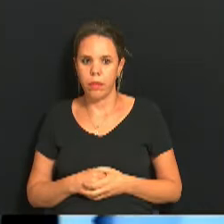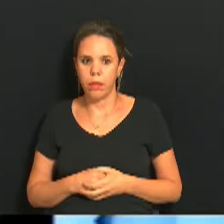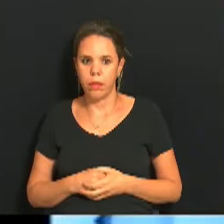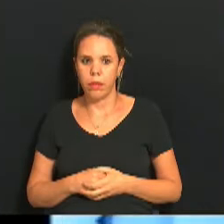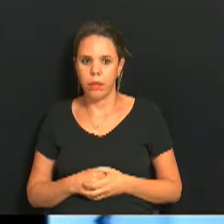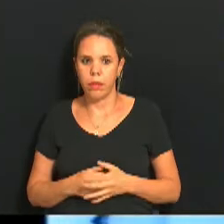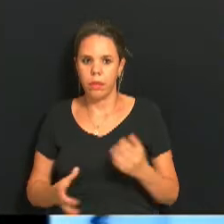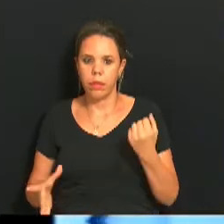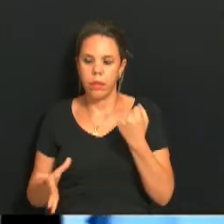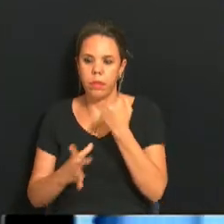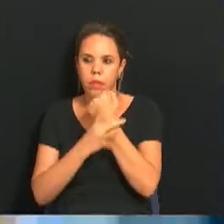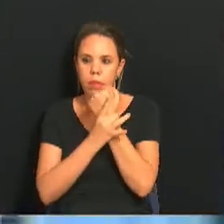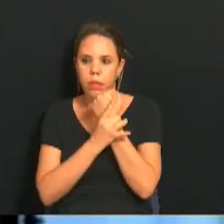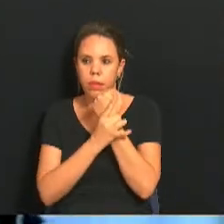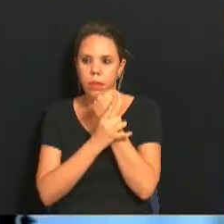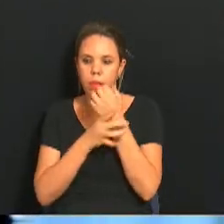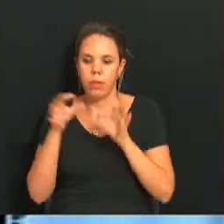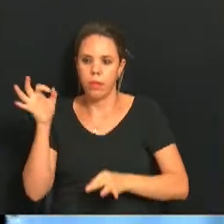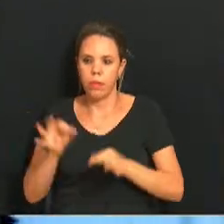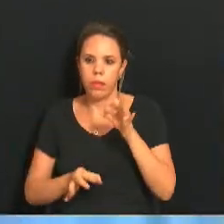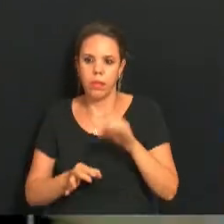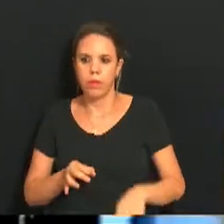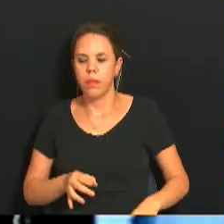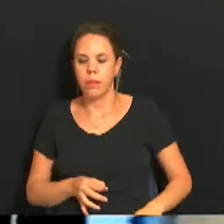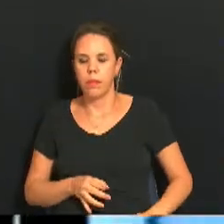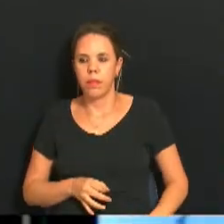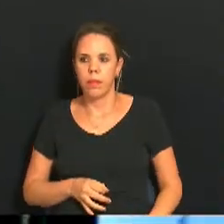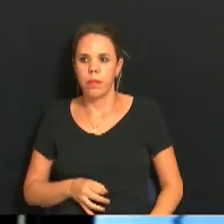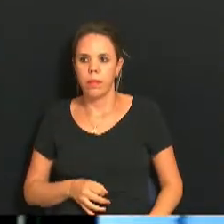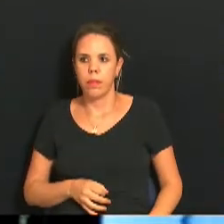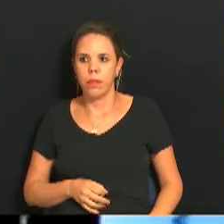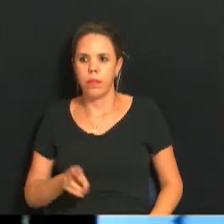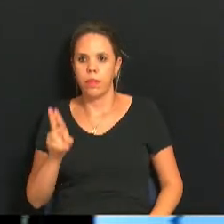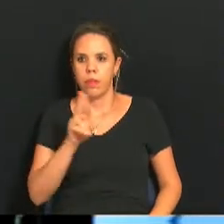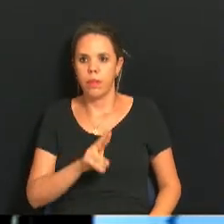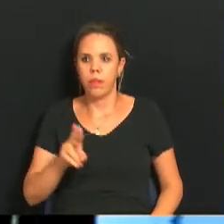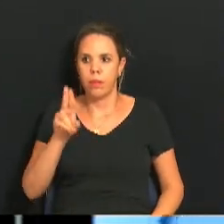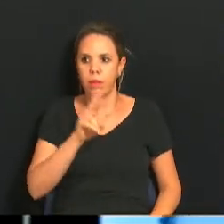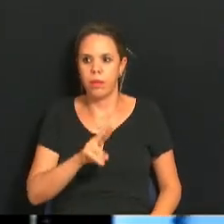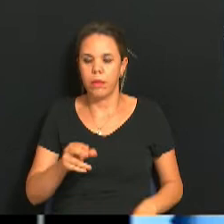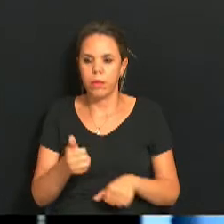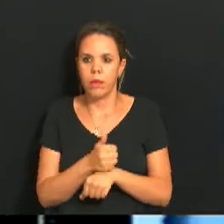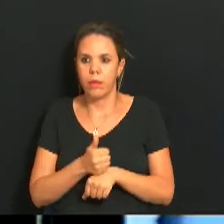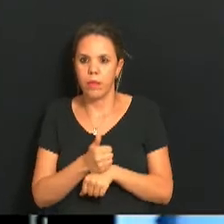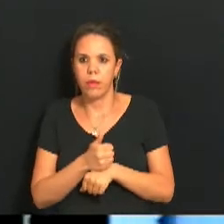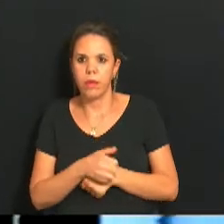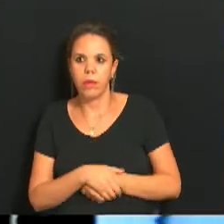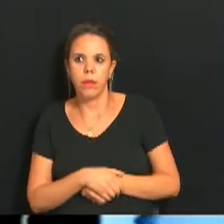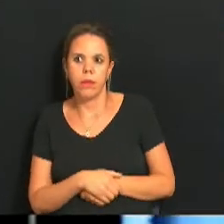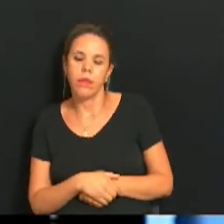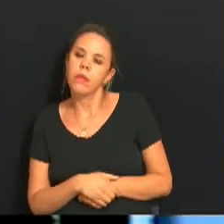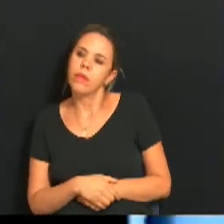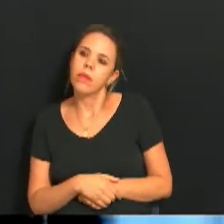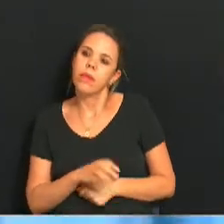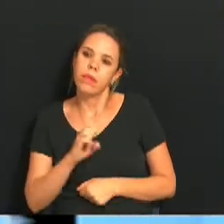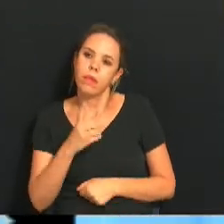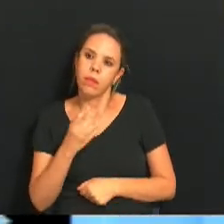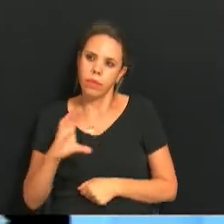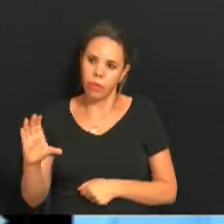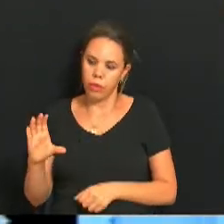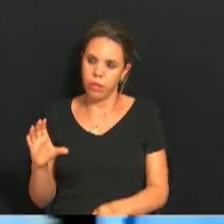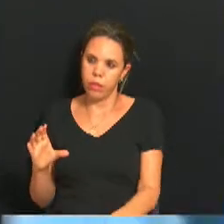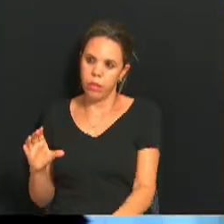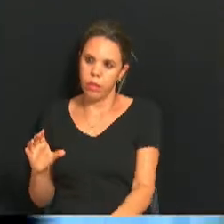segurança jurídica da da ocupação dessa haja então ainda o